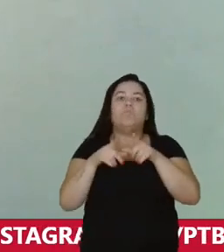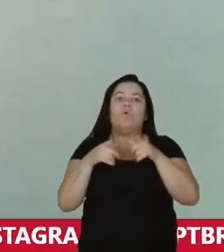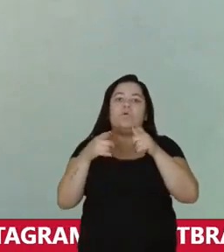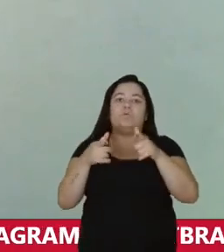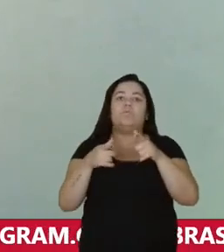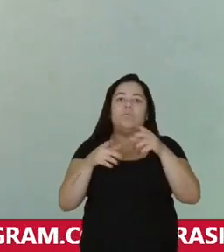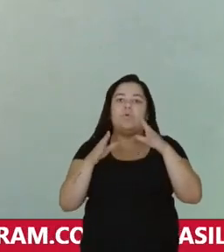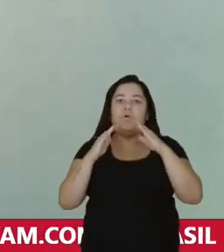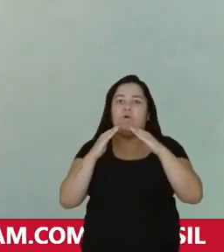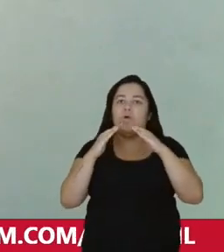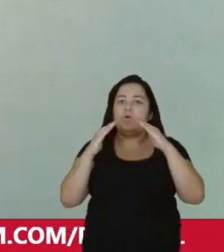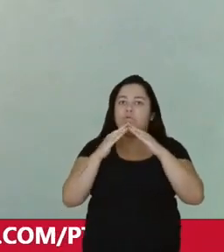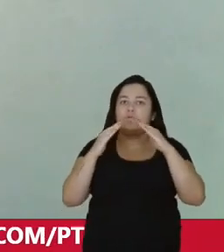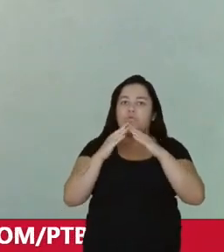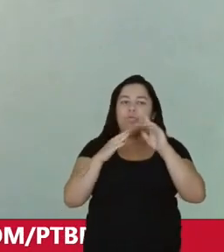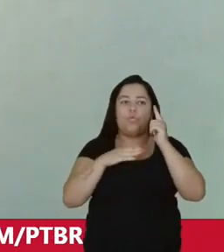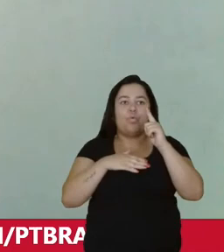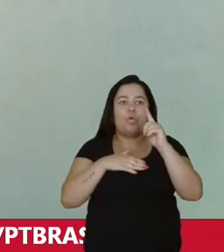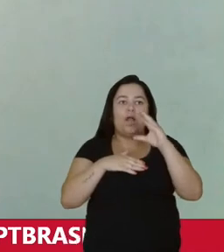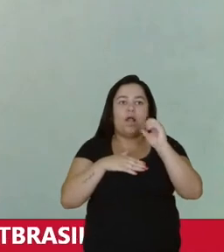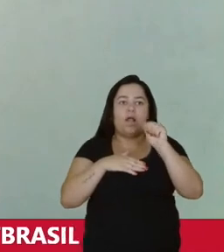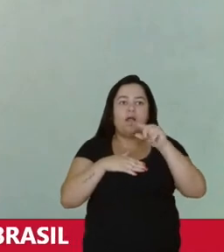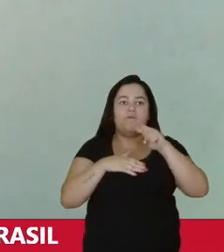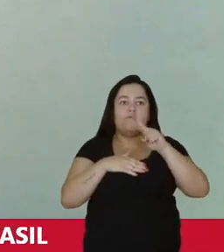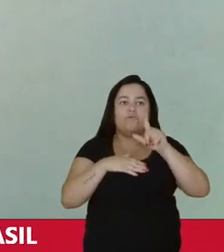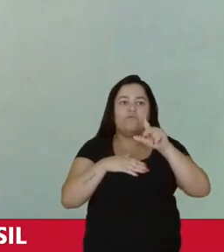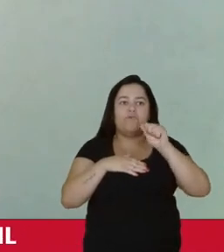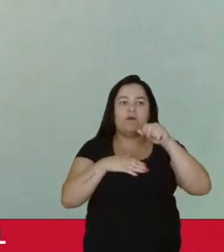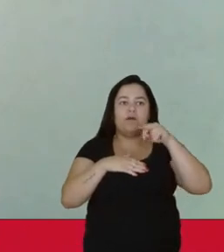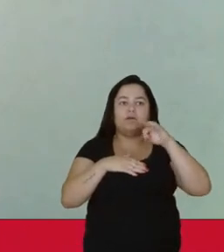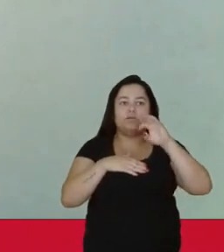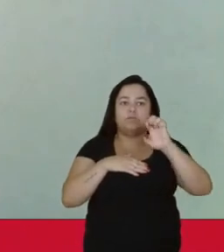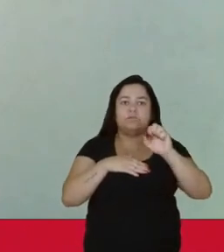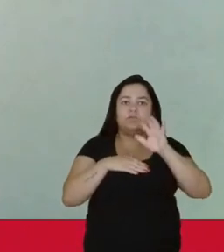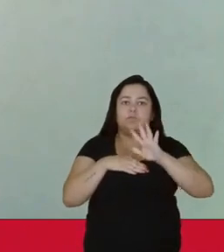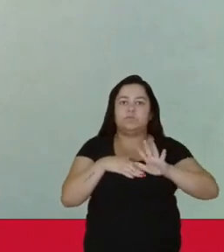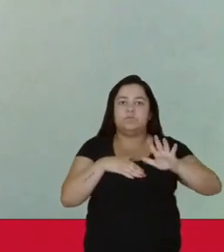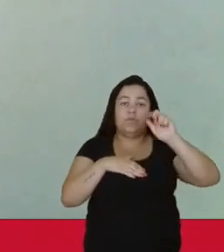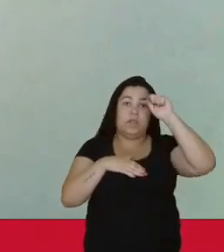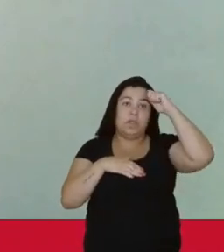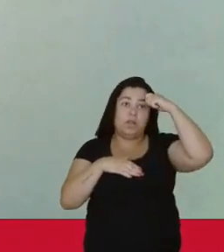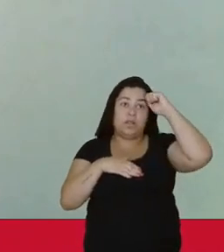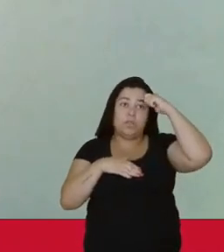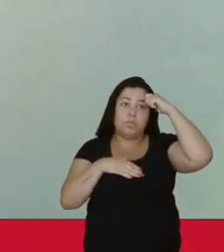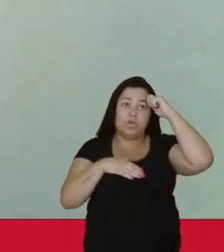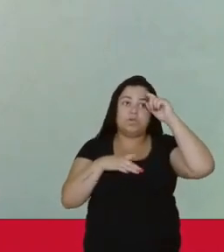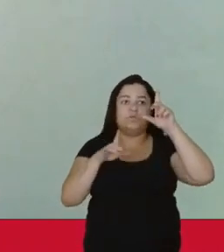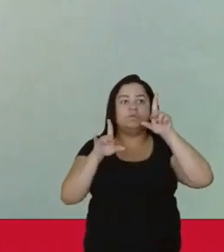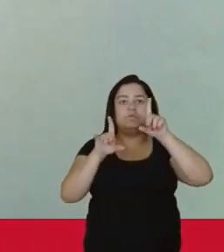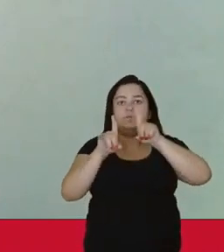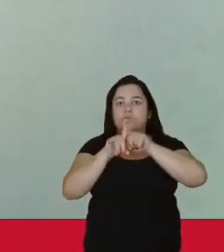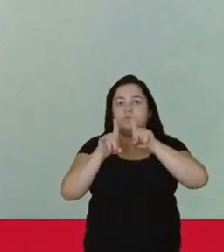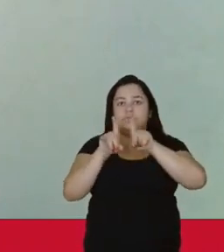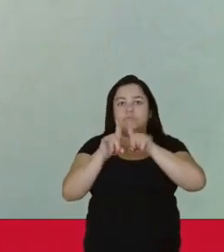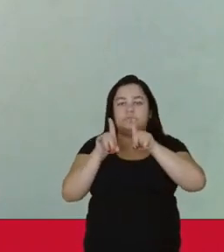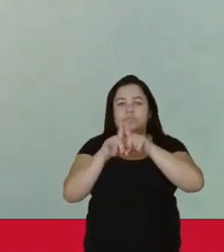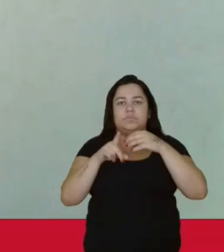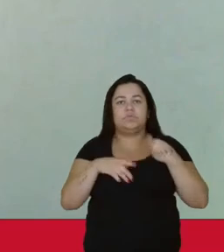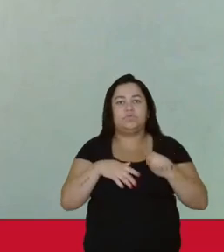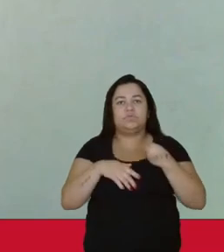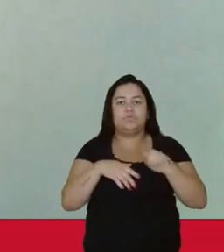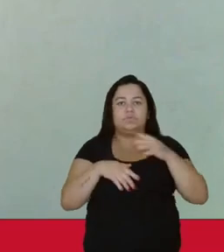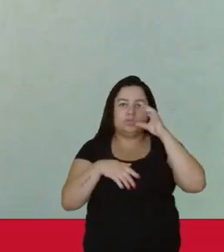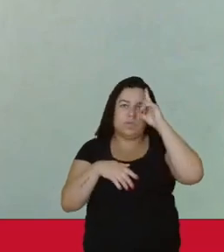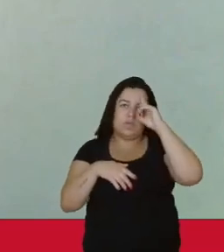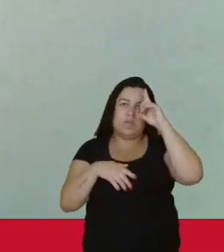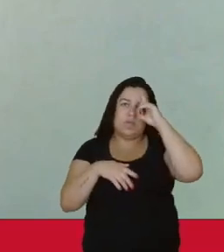moro aqui no Goiás, em Cavalcante, como já disse, né, um dos maiores territórios quilombolas, e a gente vive simplesmente ao tempo todo sob